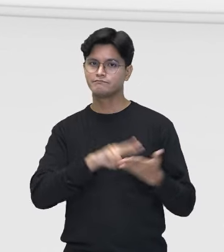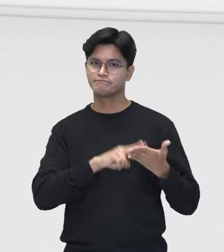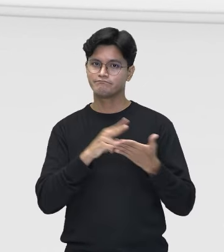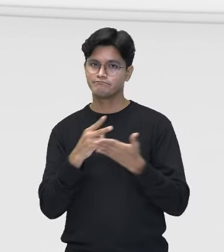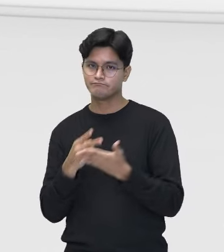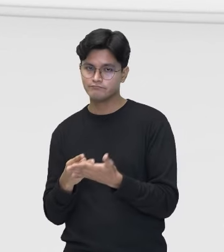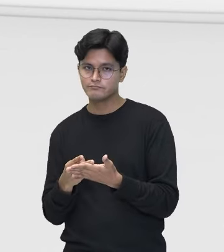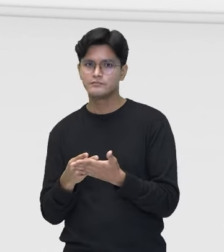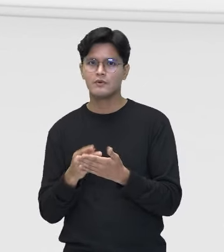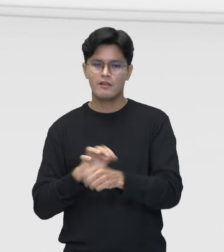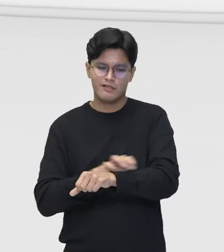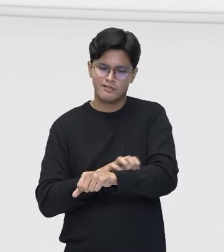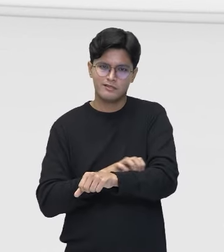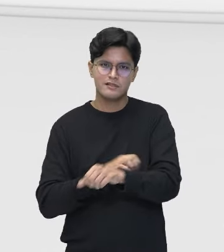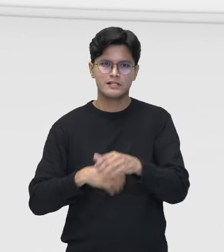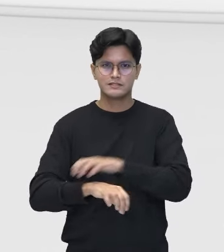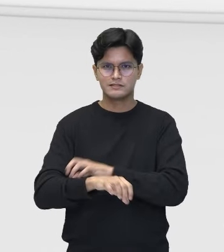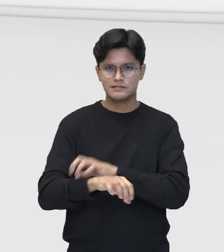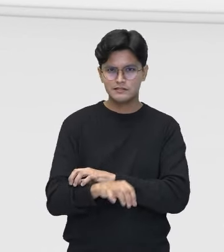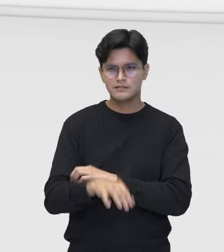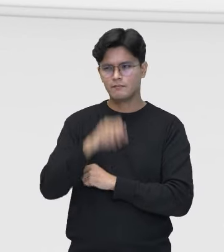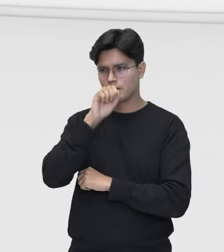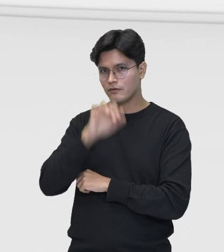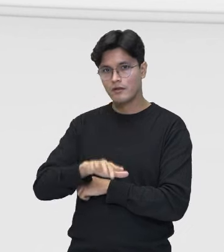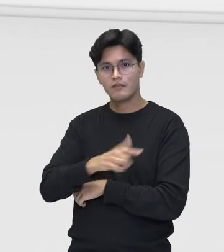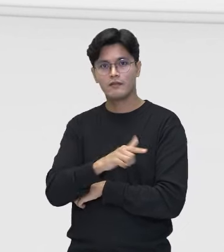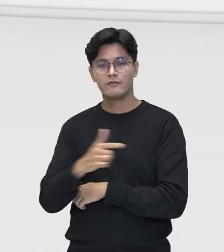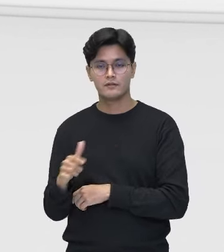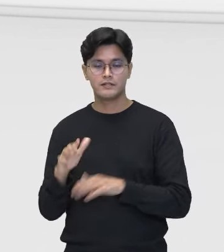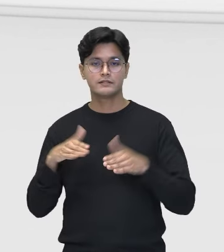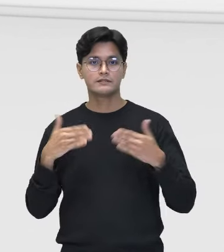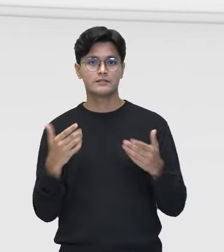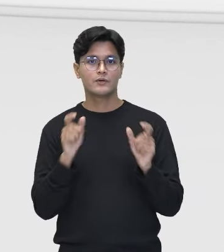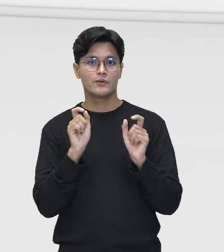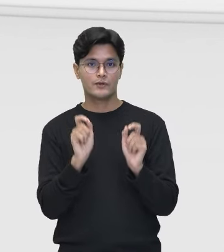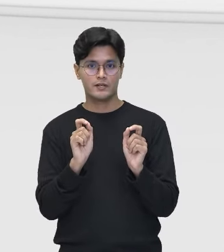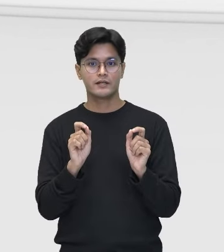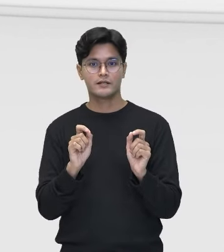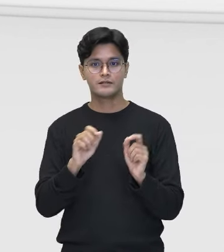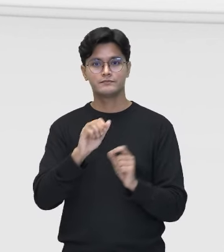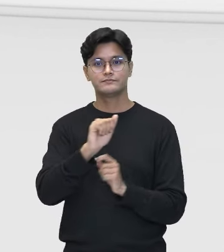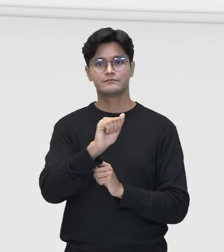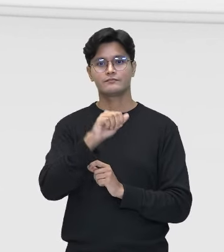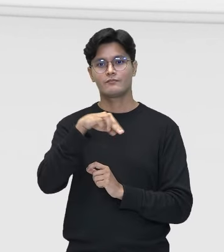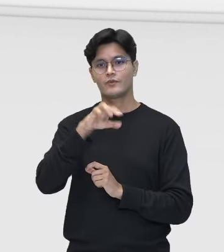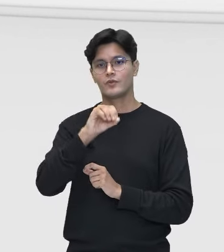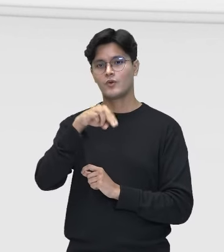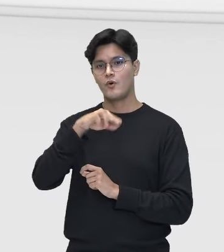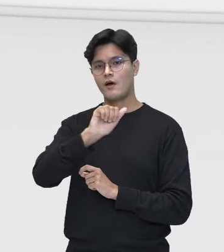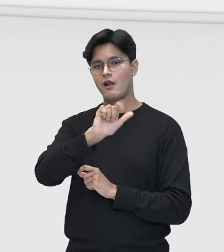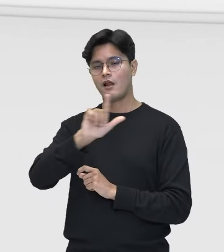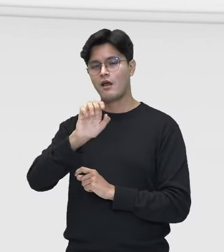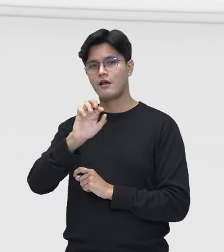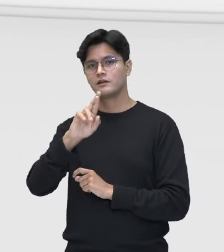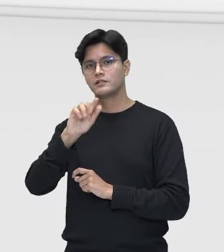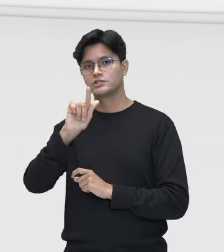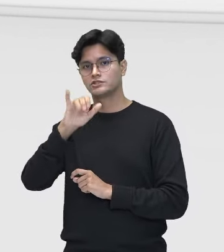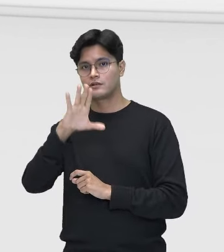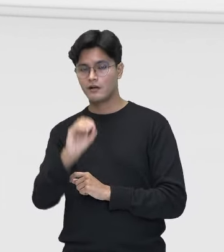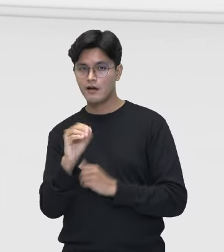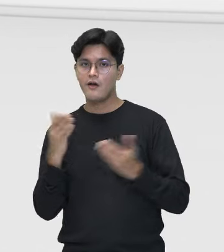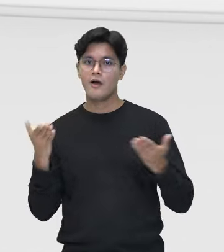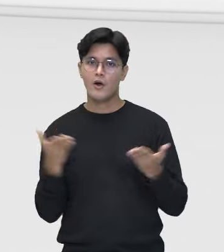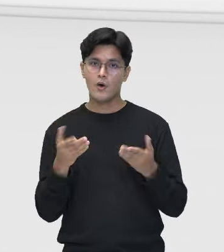palavra allergic é alérgico quando eu coloquei o non, que é algo que é não alérgico, right? Continuando mais um pouquinho agora